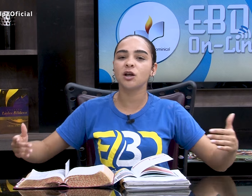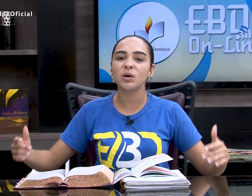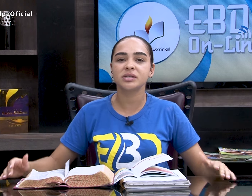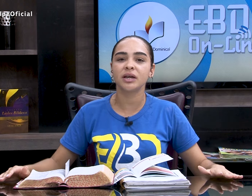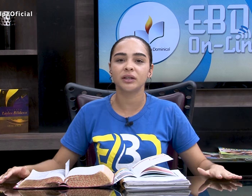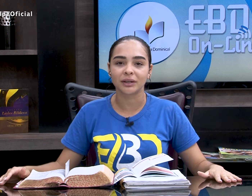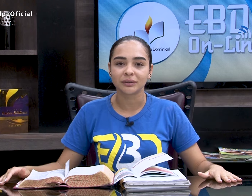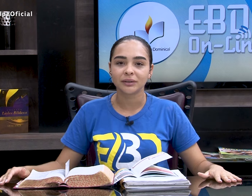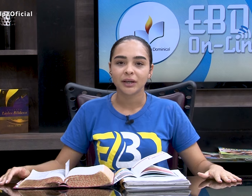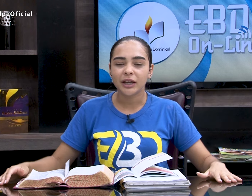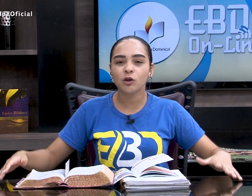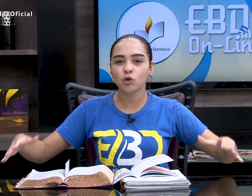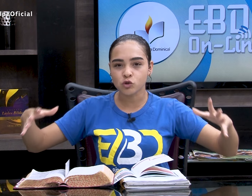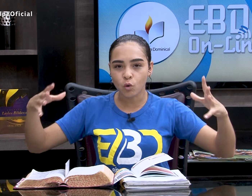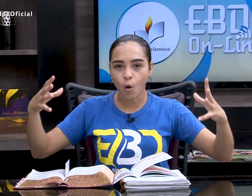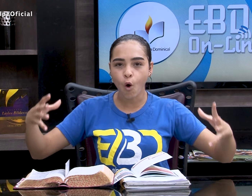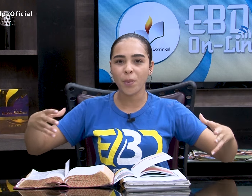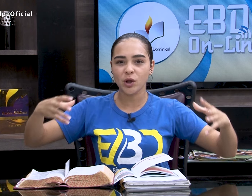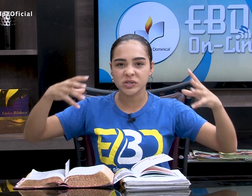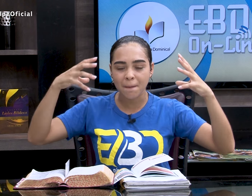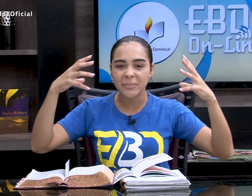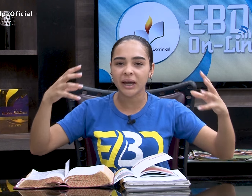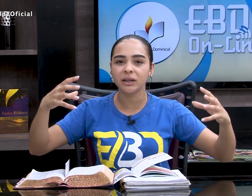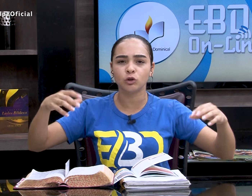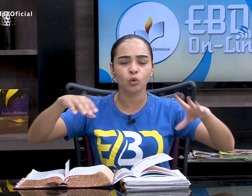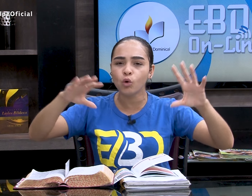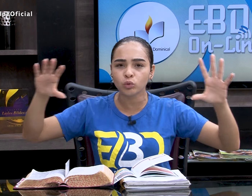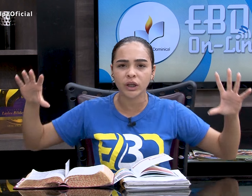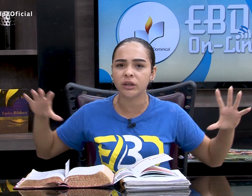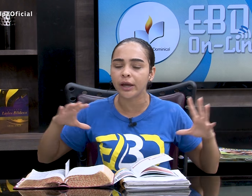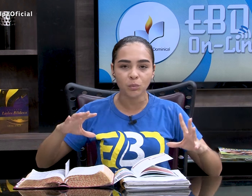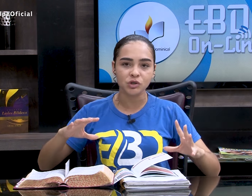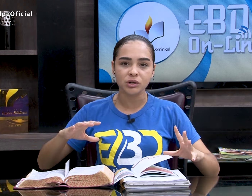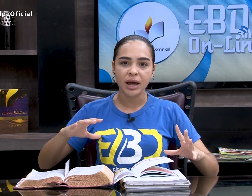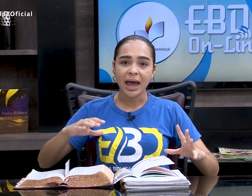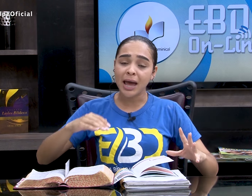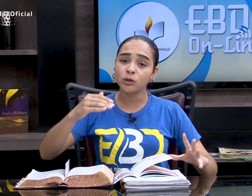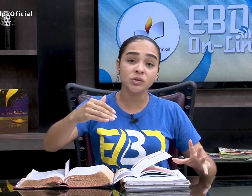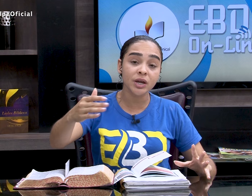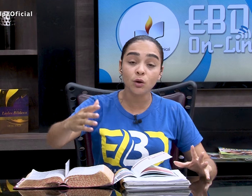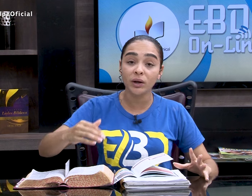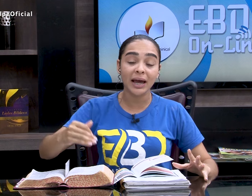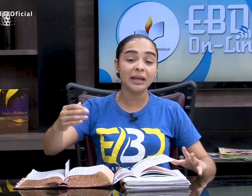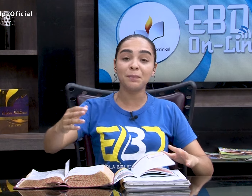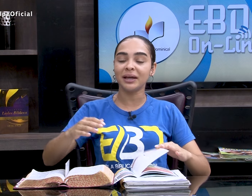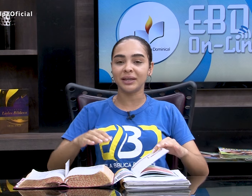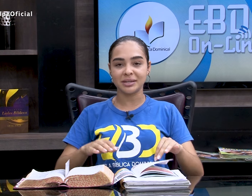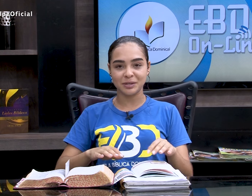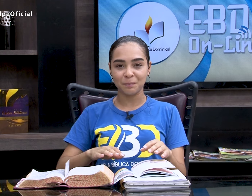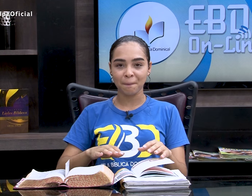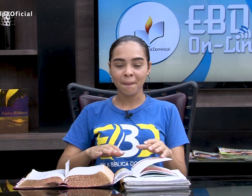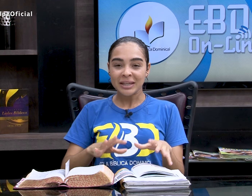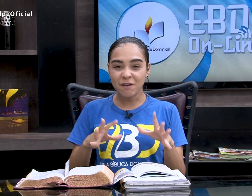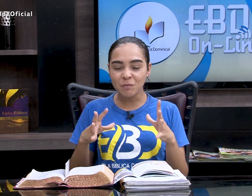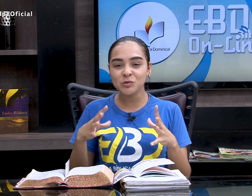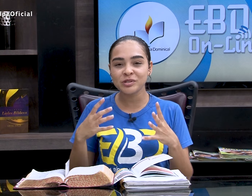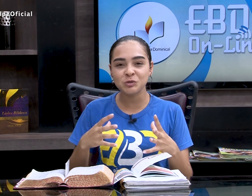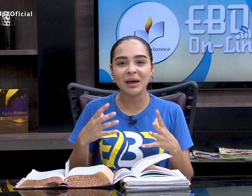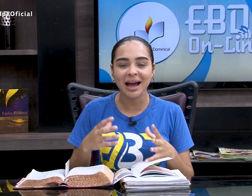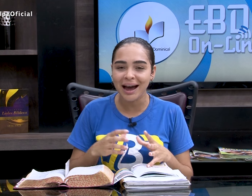quer que não aceita e que o nosso corpo a nossa mente tudo que temos é do Senhor e a ele pertence